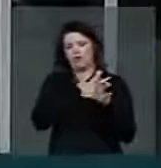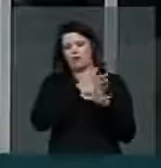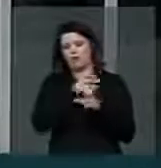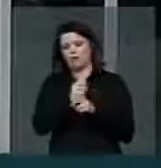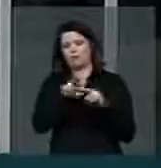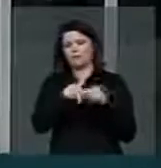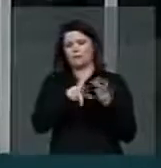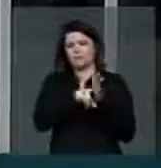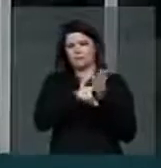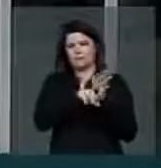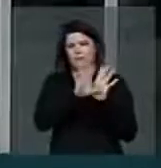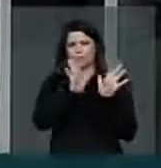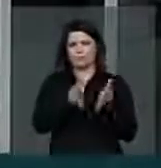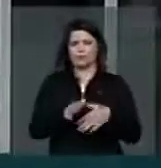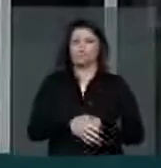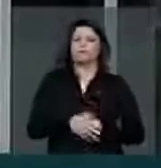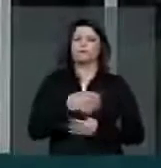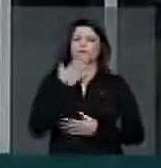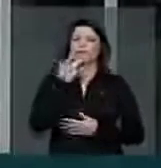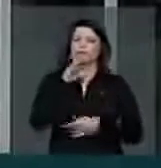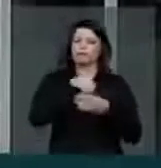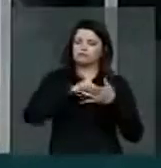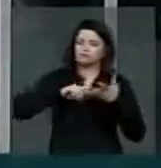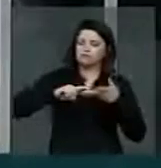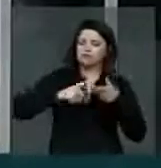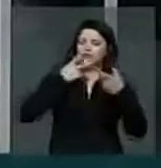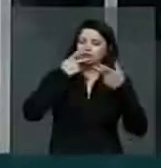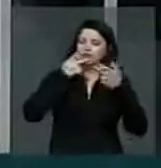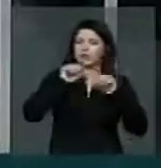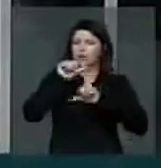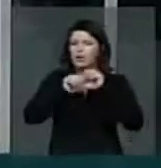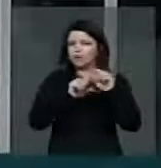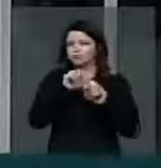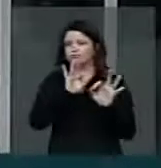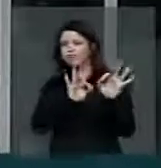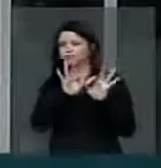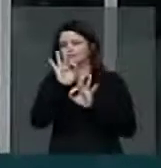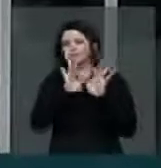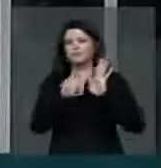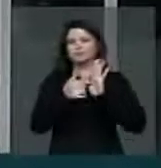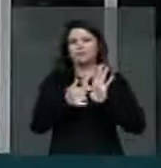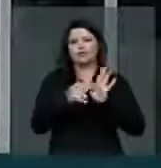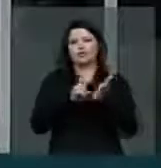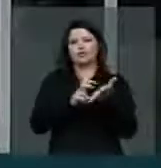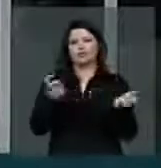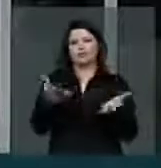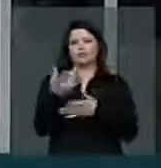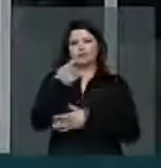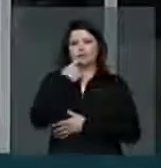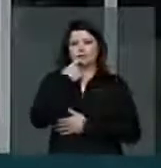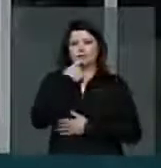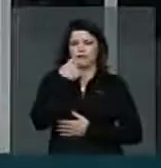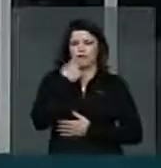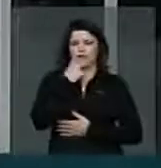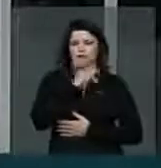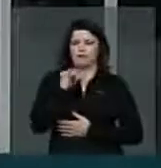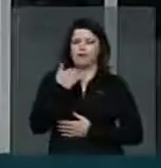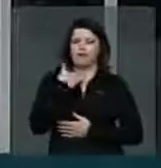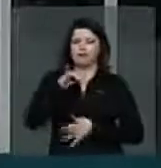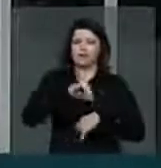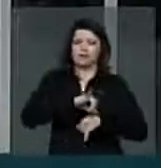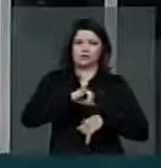dado revisado. Na série, com ajuste sazonal, de acordo com dados divulgados na manhã desta sexta-feira pelo Banco